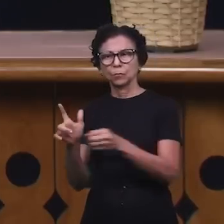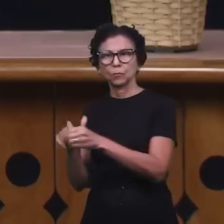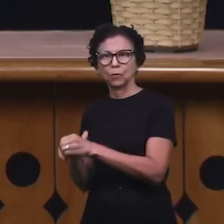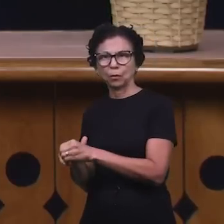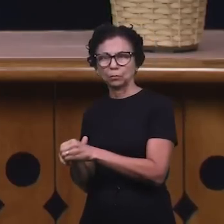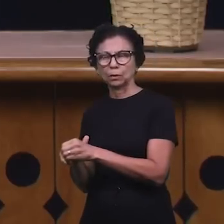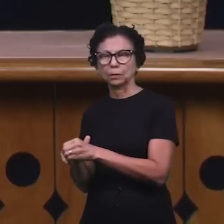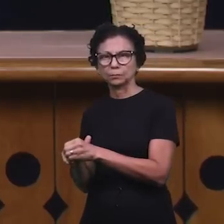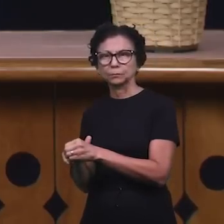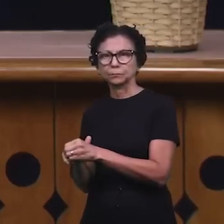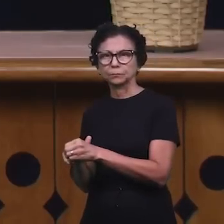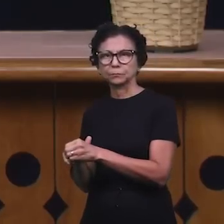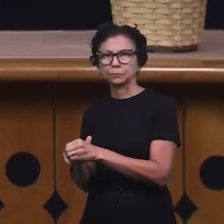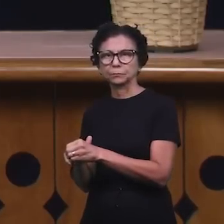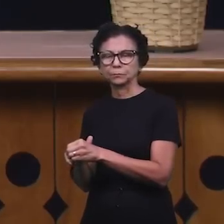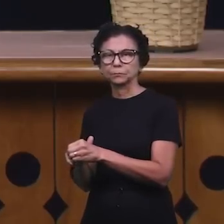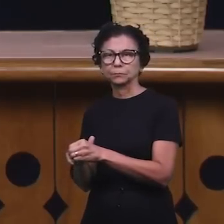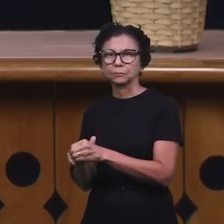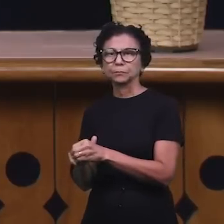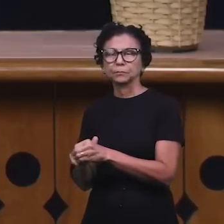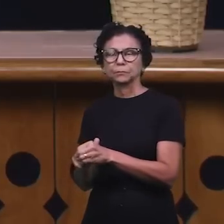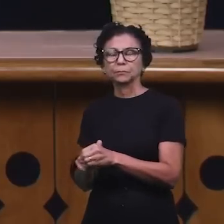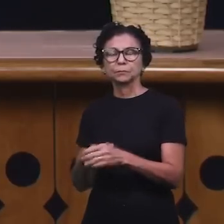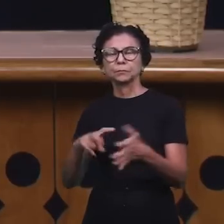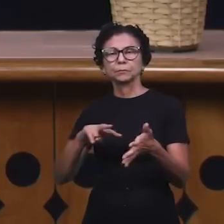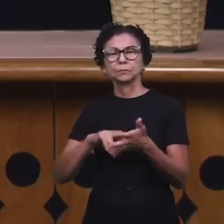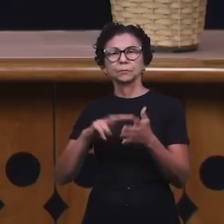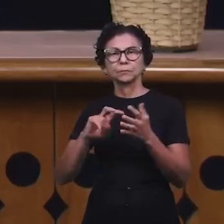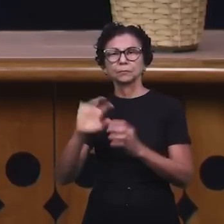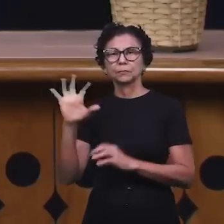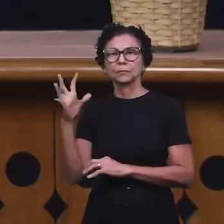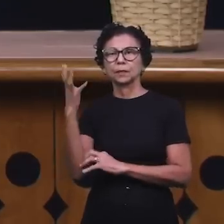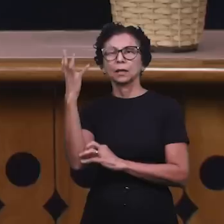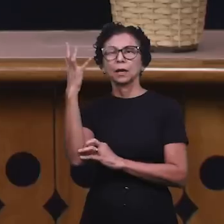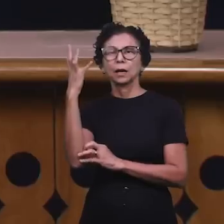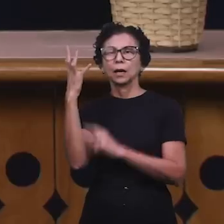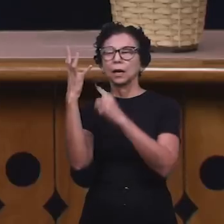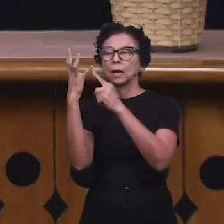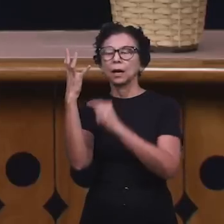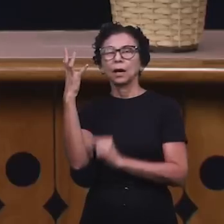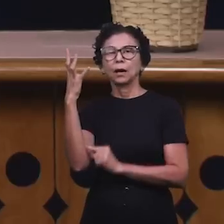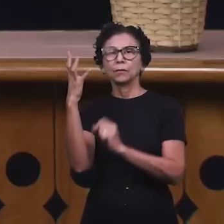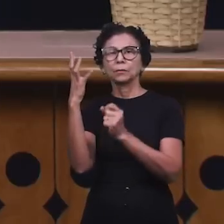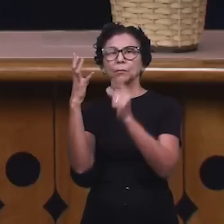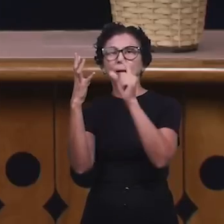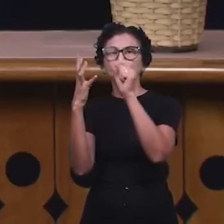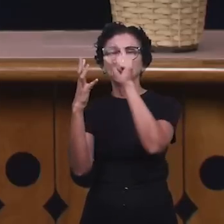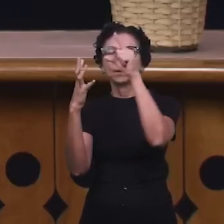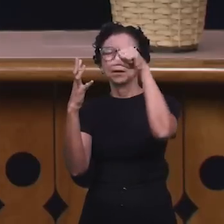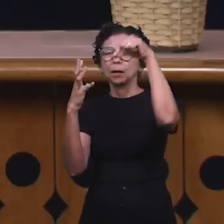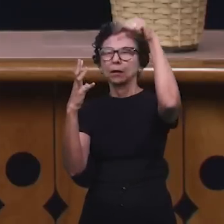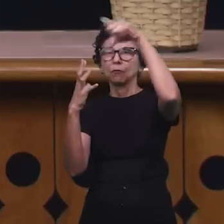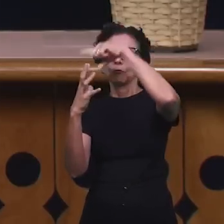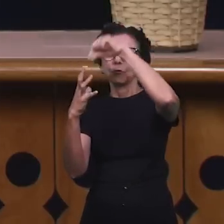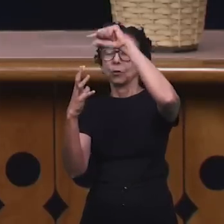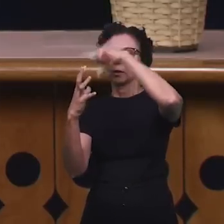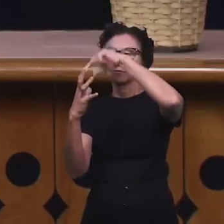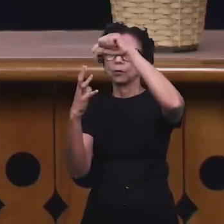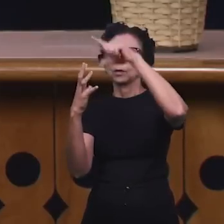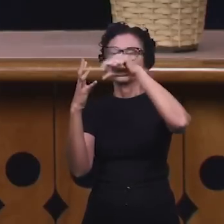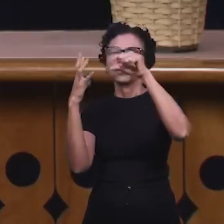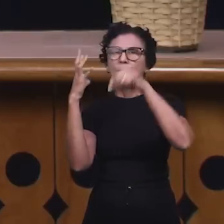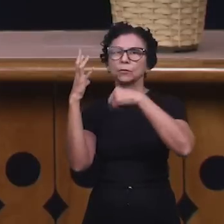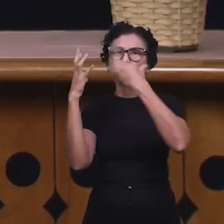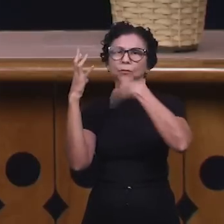Mas Israel, a figueira brotou no ato da ONU, um ato só, assinado no papel. Aí o profeta Isaías diz,